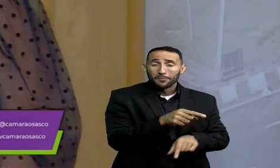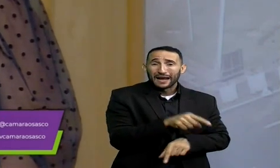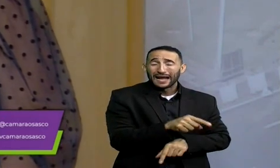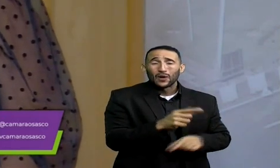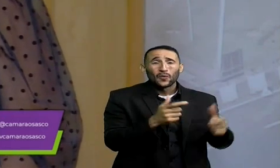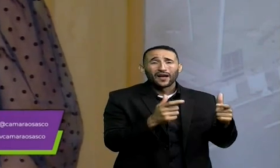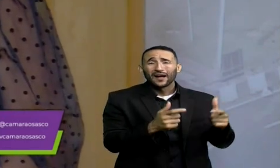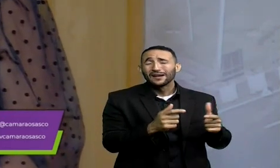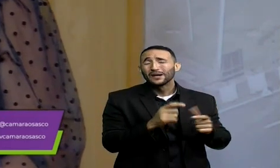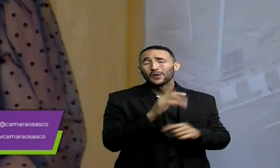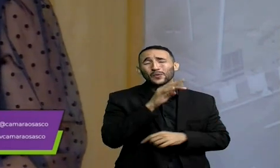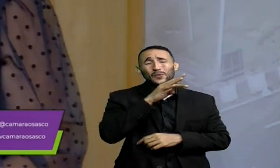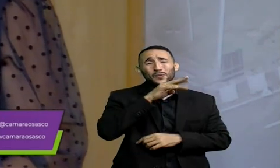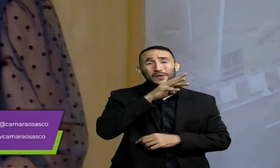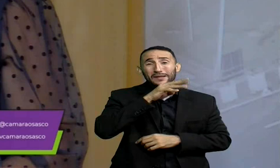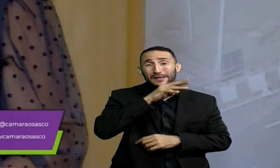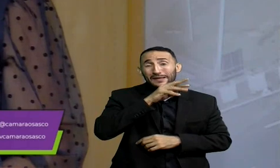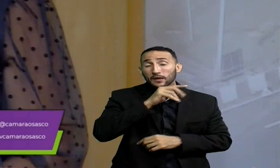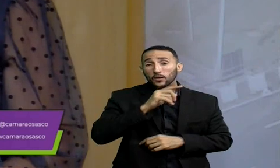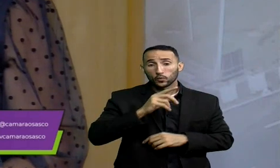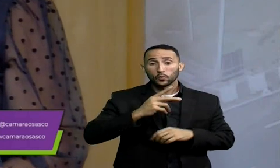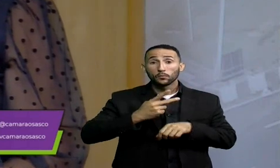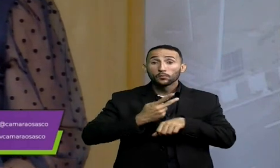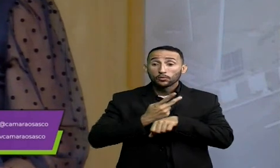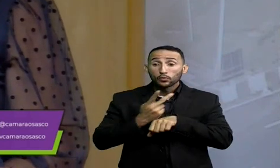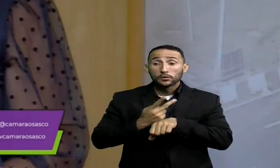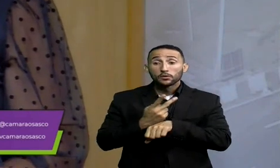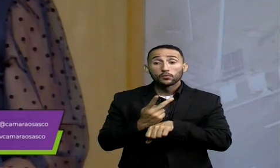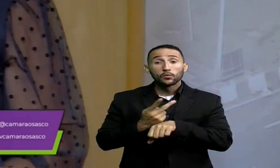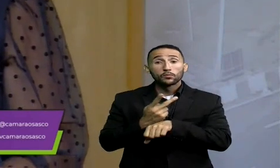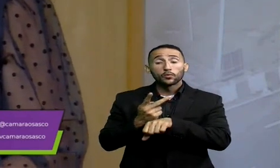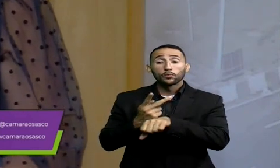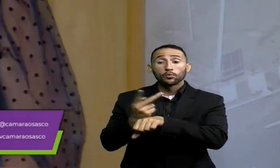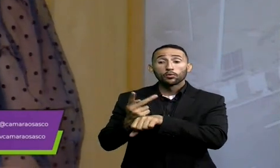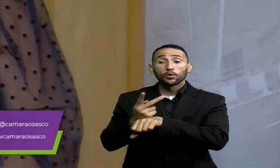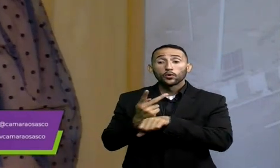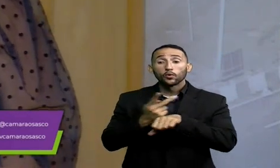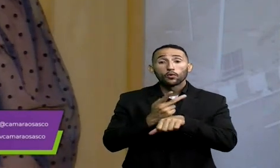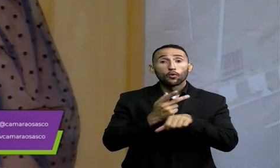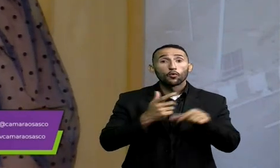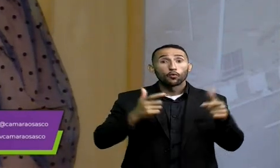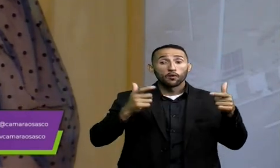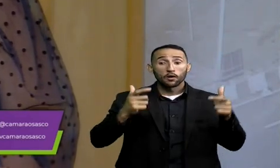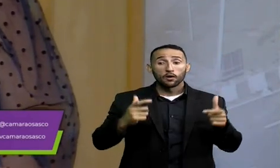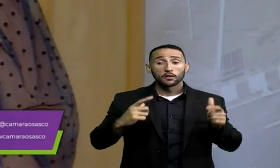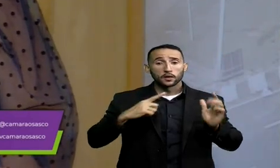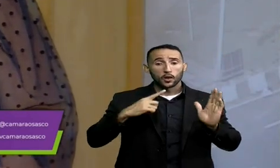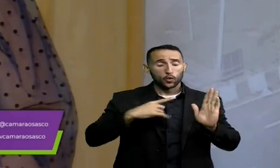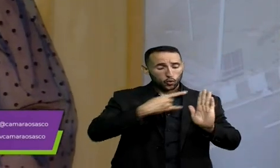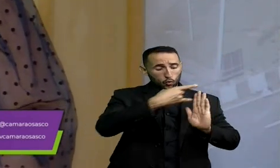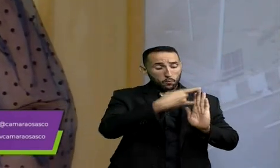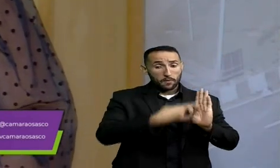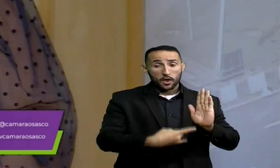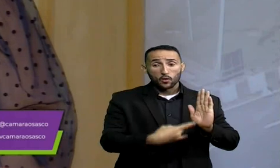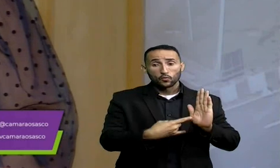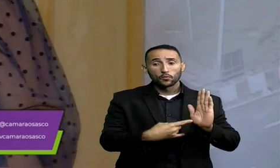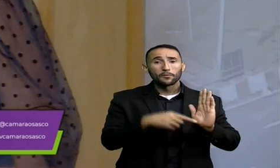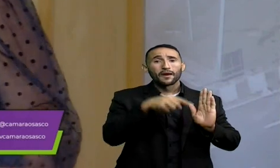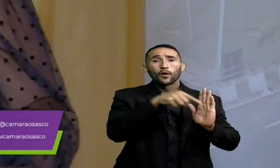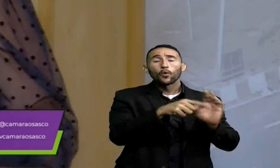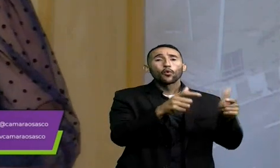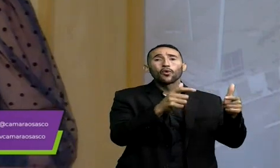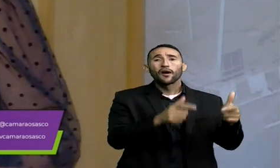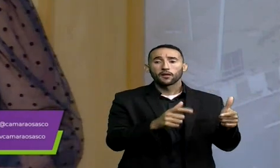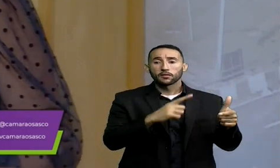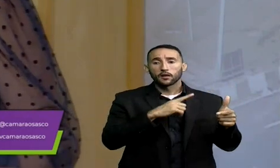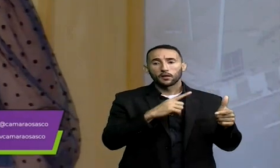eh procurando lugar que tenha documentação para que a gente possa realmente tirar aquele posto de lá falar junto